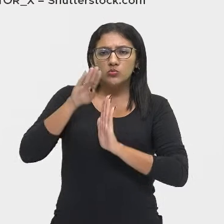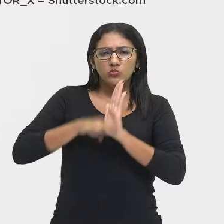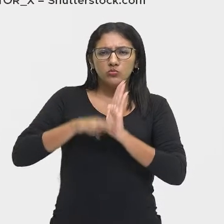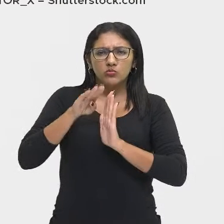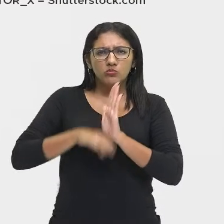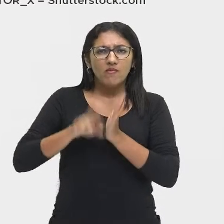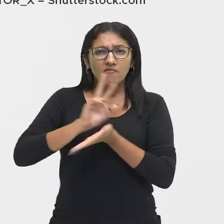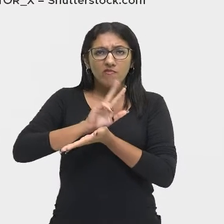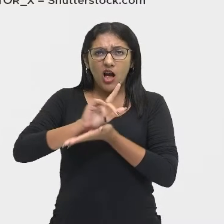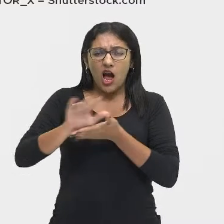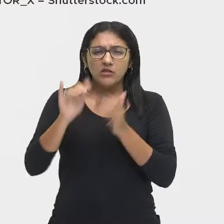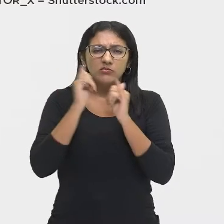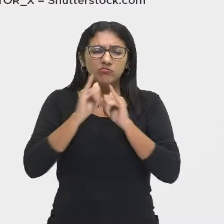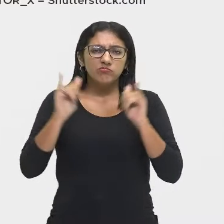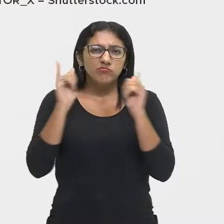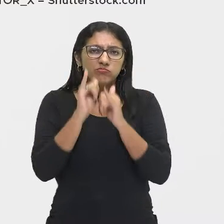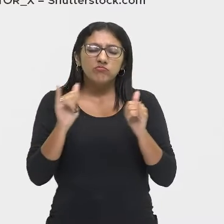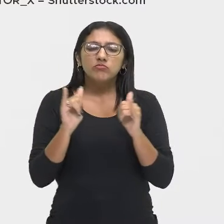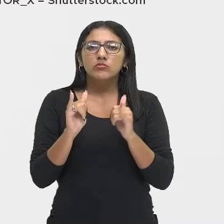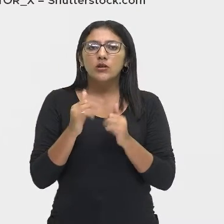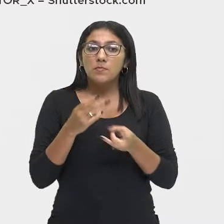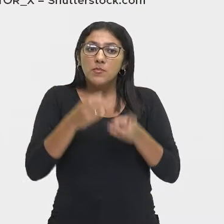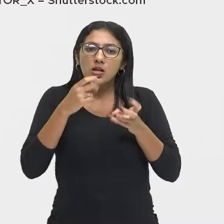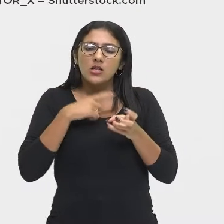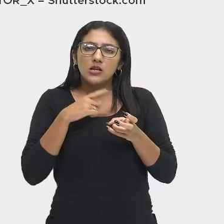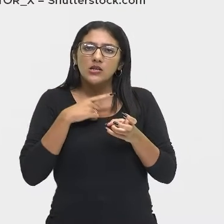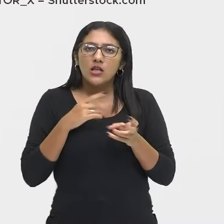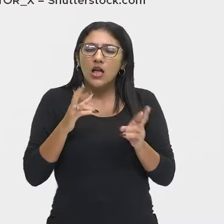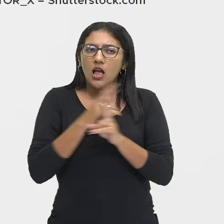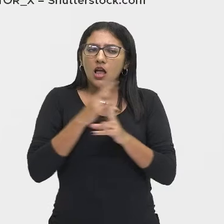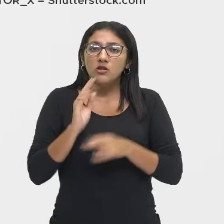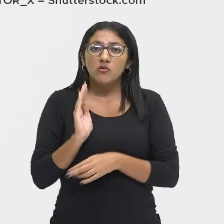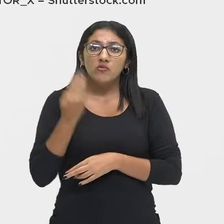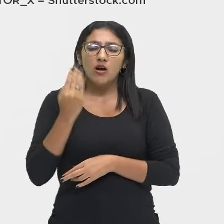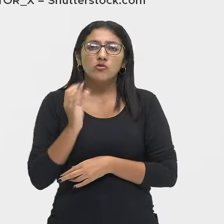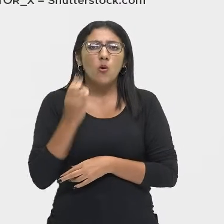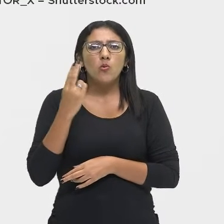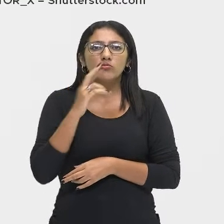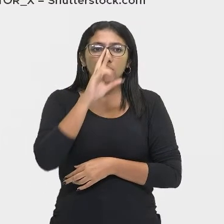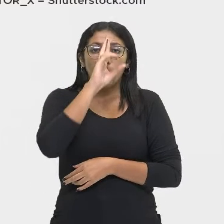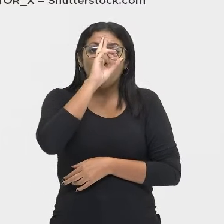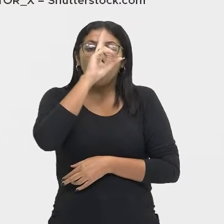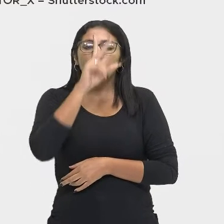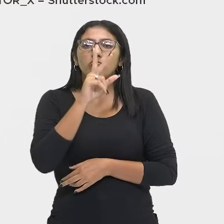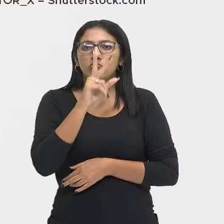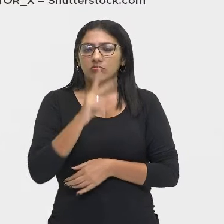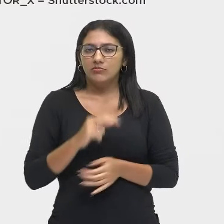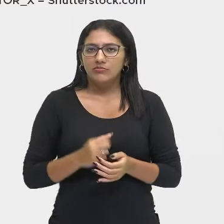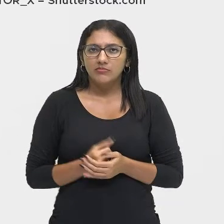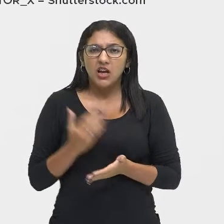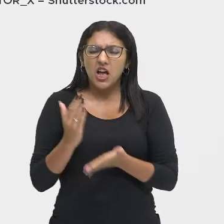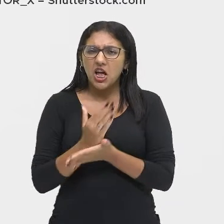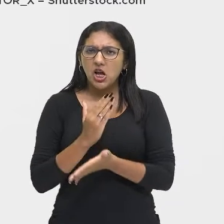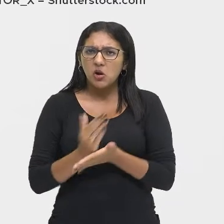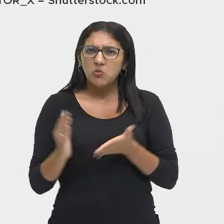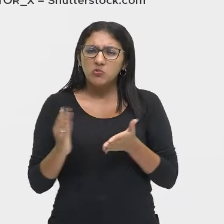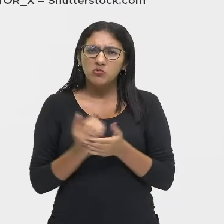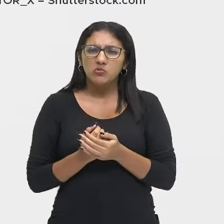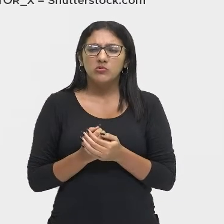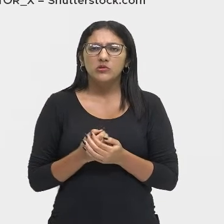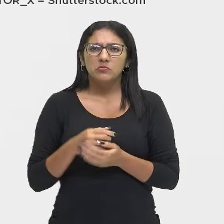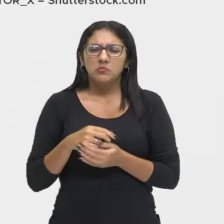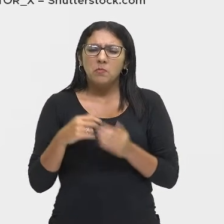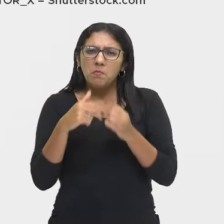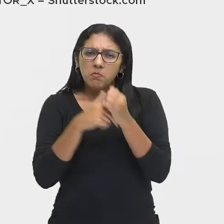postagens consideradas falsas ou que induzem ao erro. Então, alguns algoritmos, de